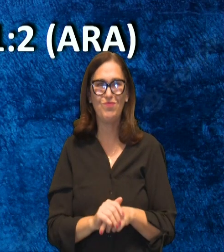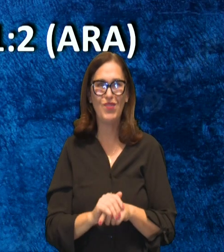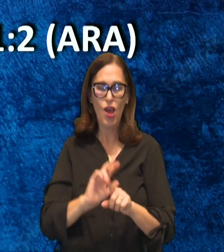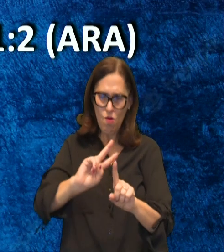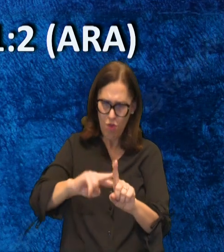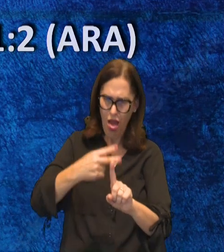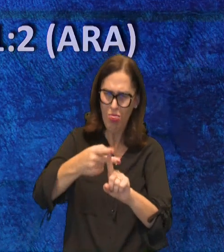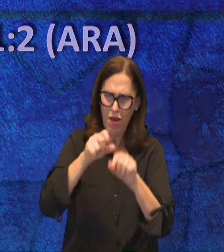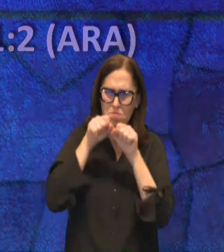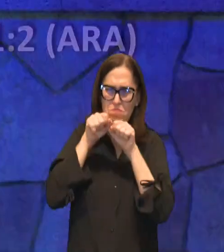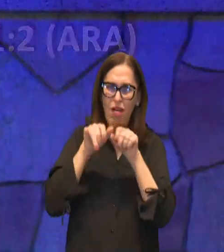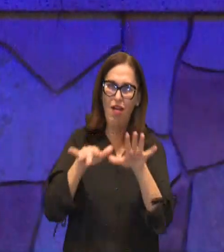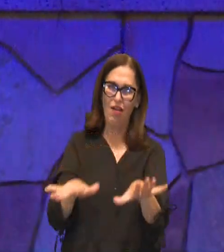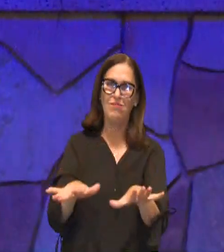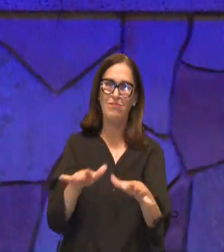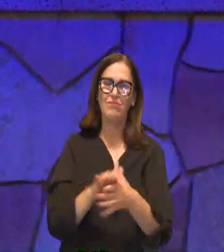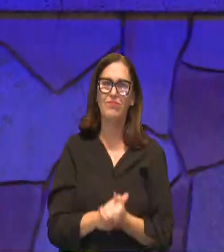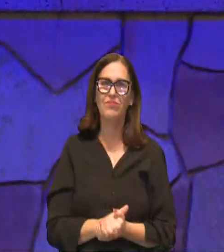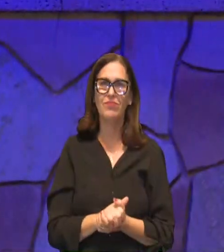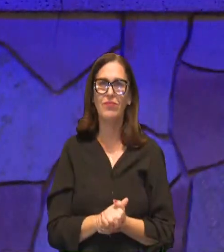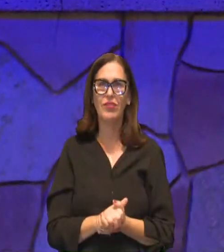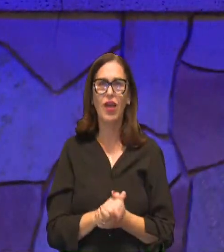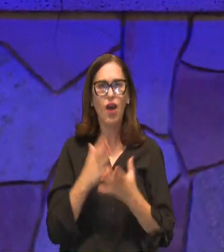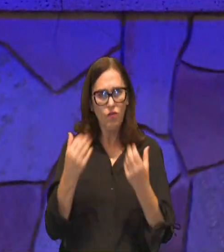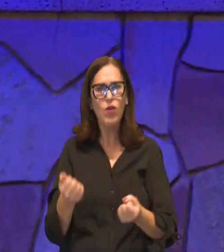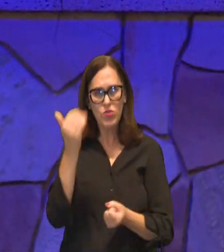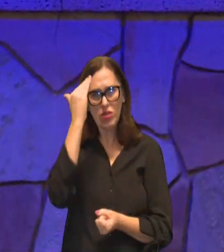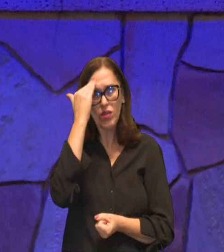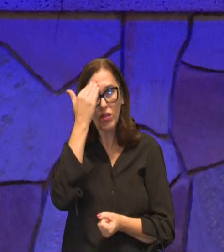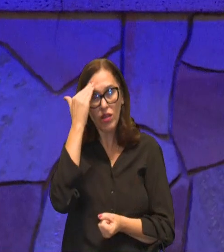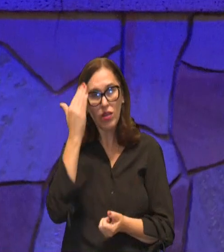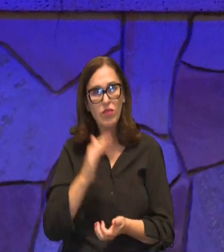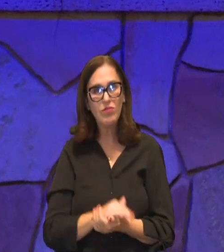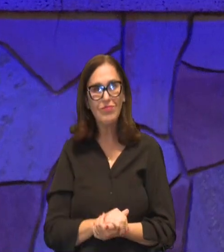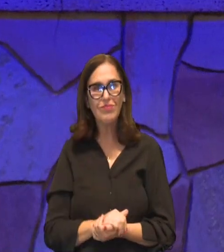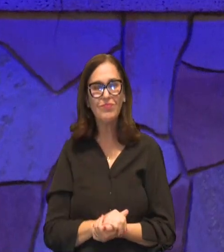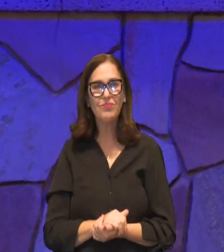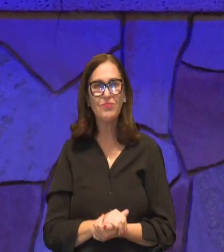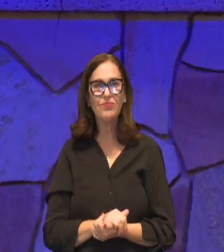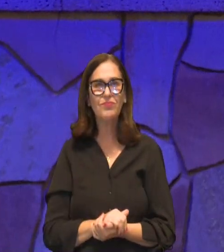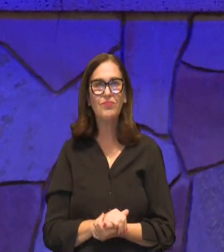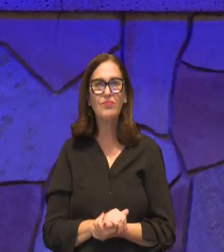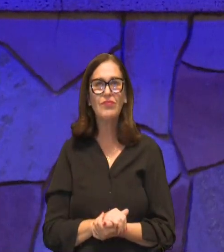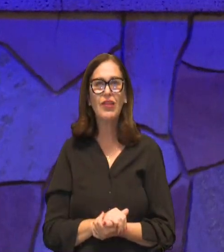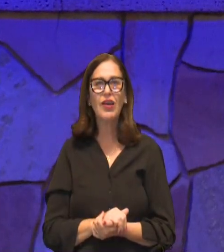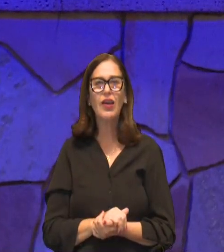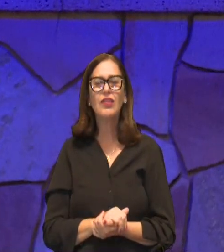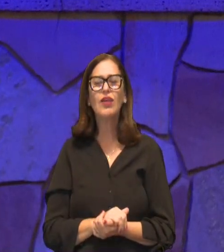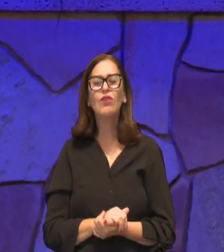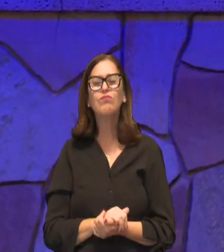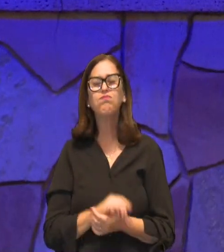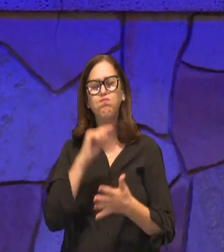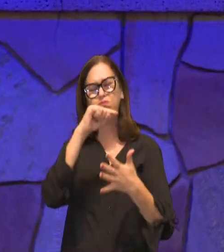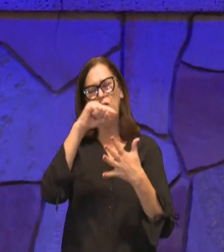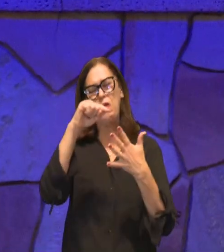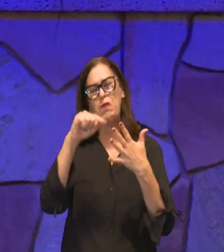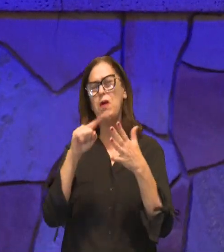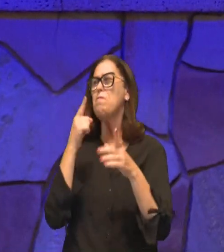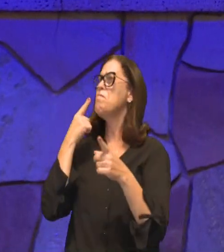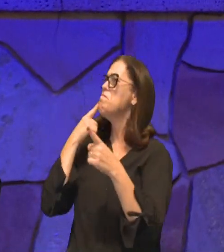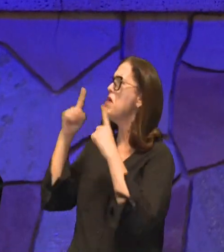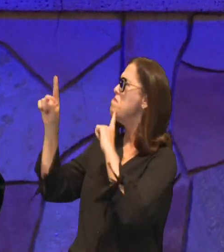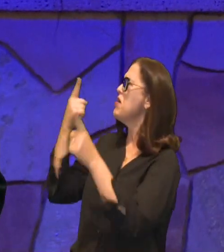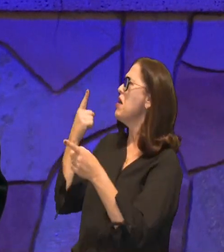o multipliquei. Vamos entender isso, queridos? Diante de tantos questionamentos, o povo se